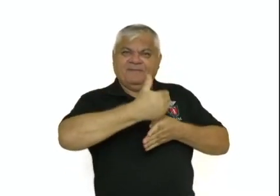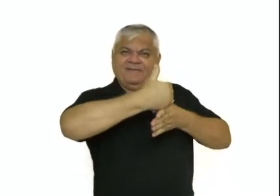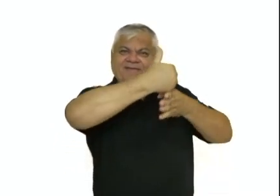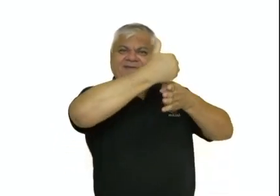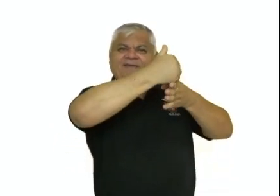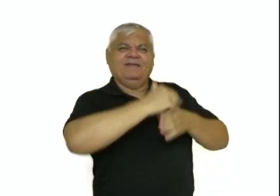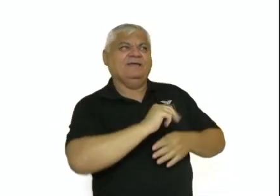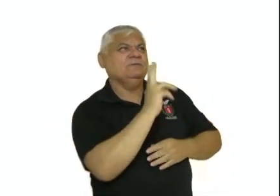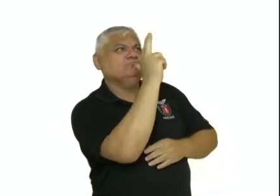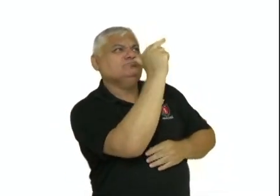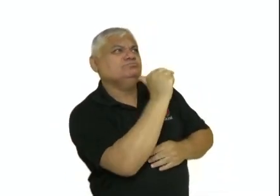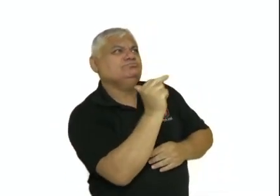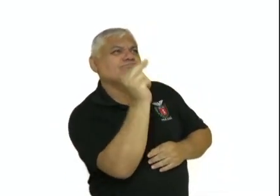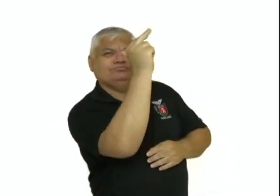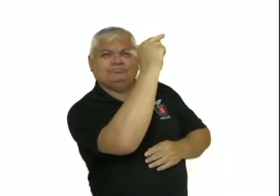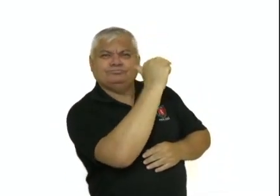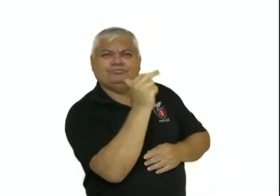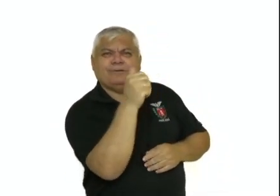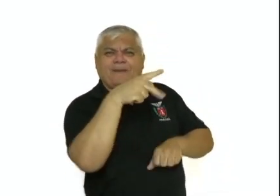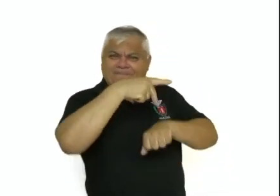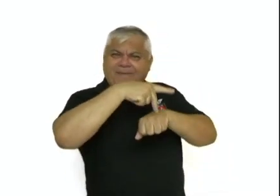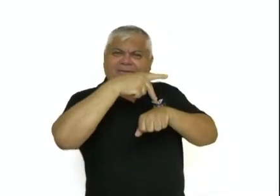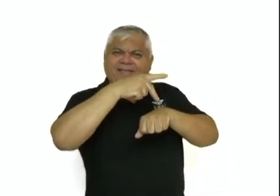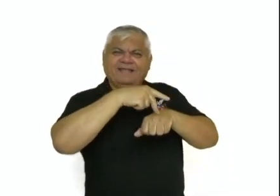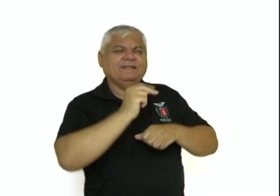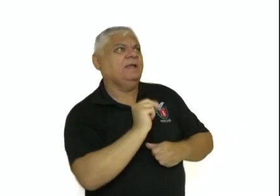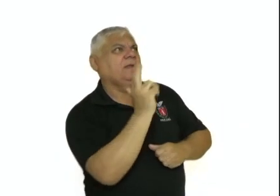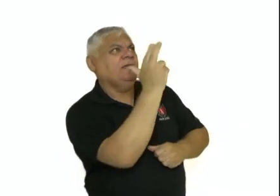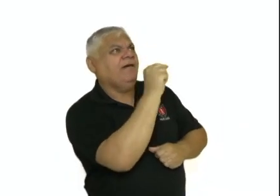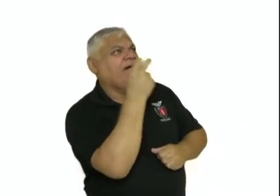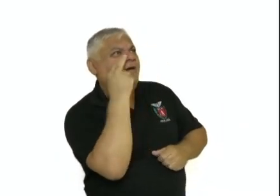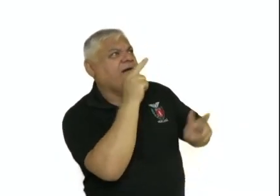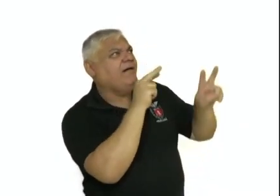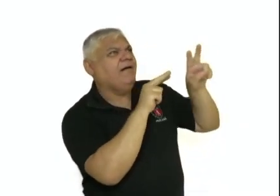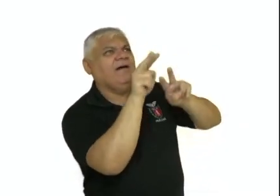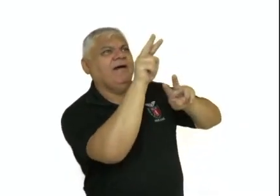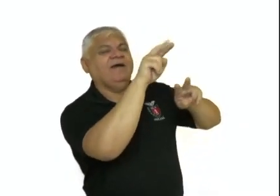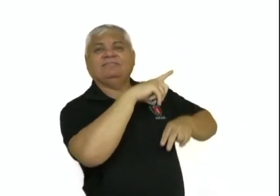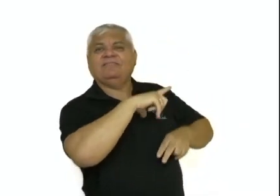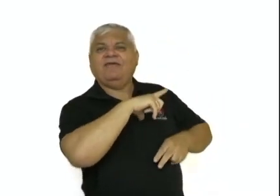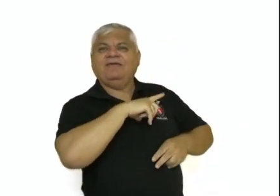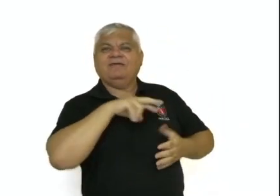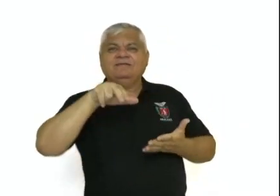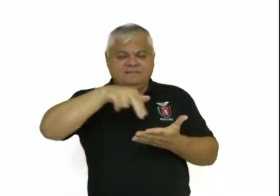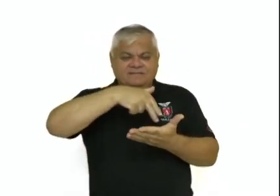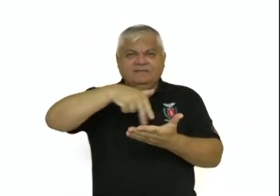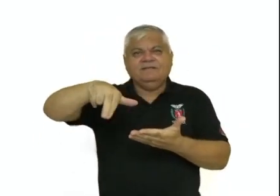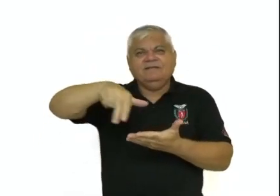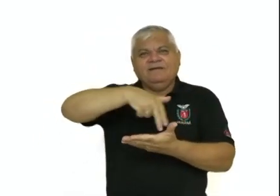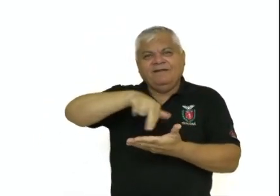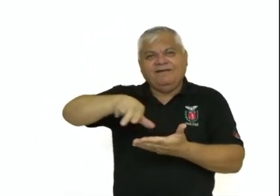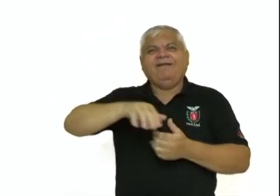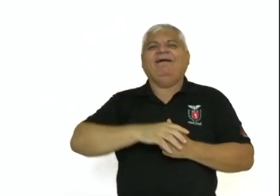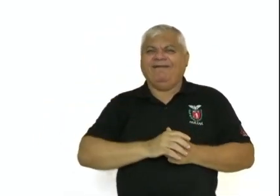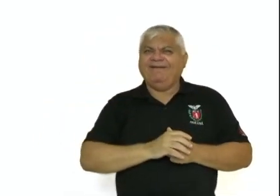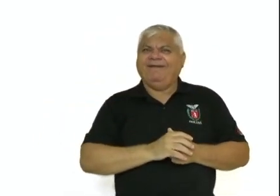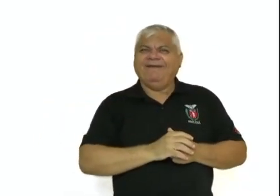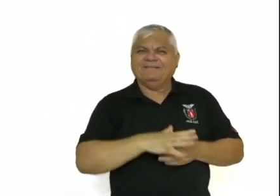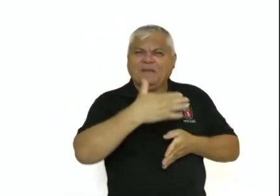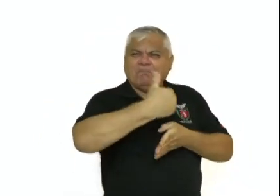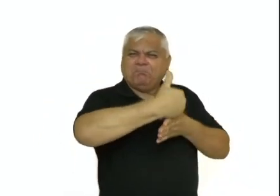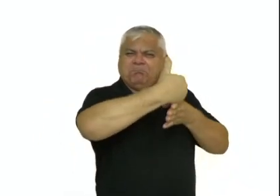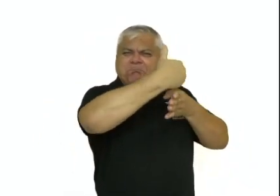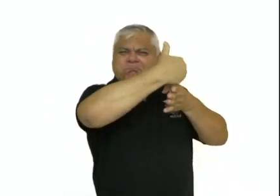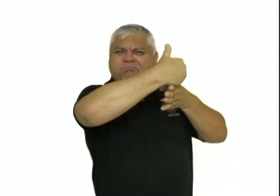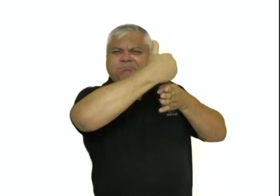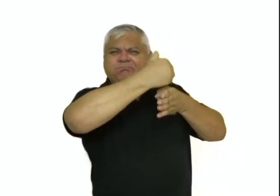das pinturas e esculturas rupestres. Então essas pinturas e esculturas rupestres, que são essas pinturas nas cavernas. Então